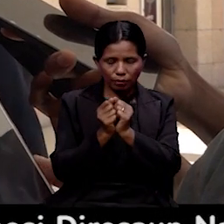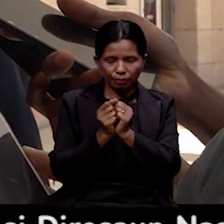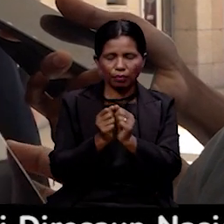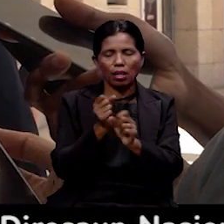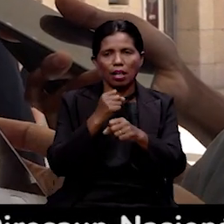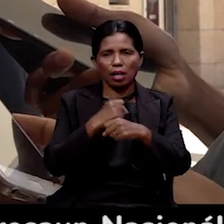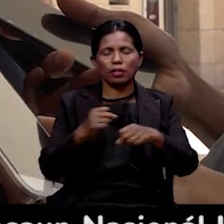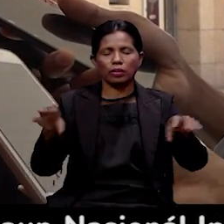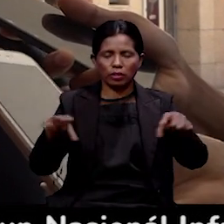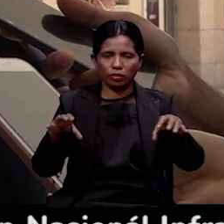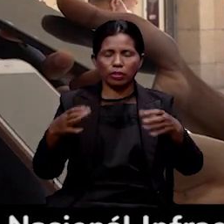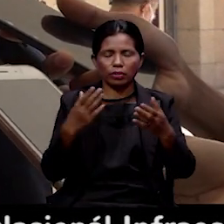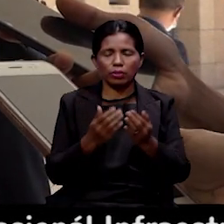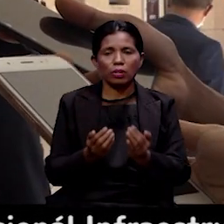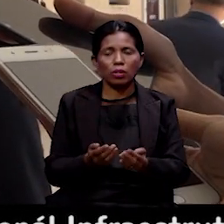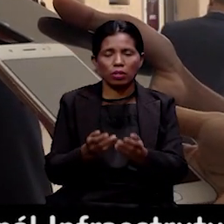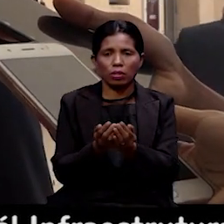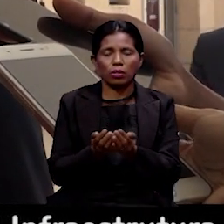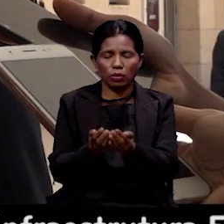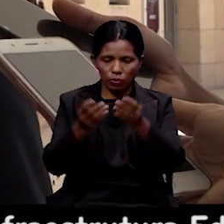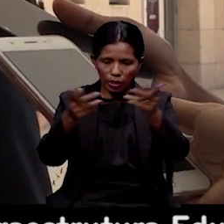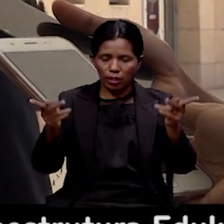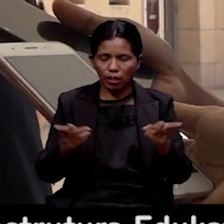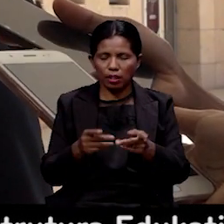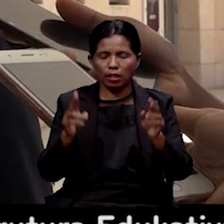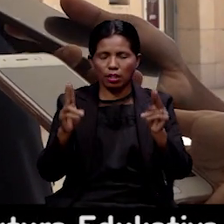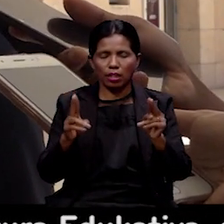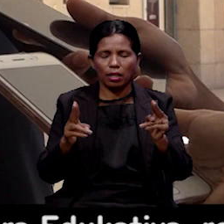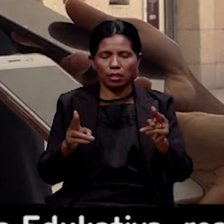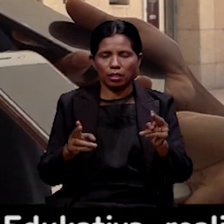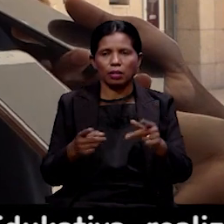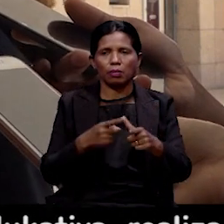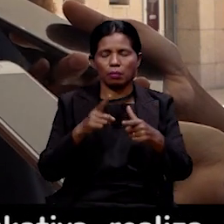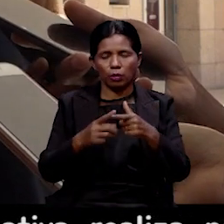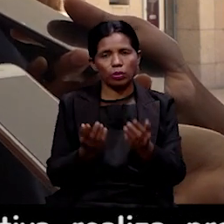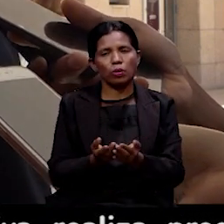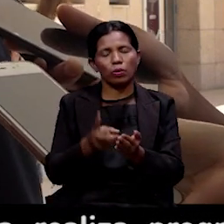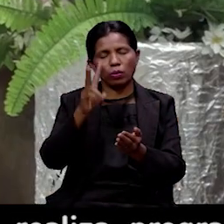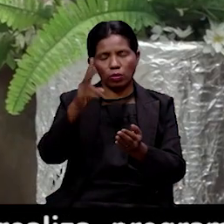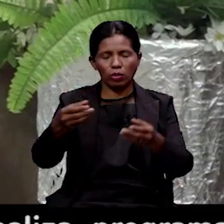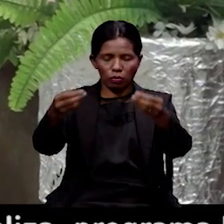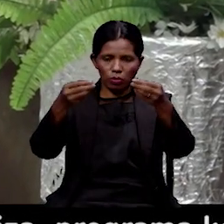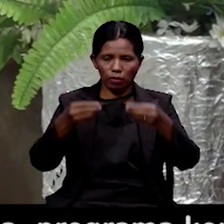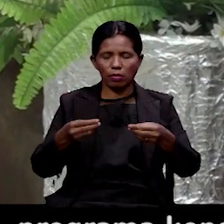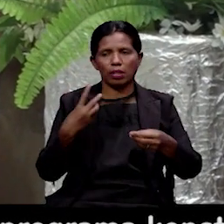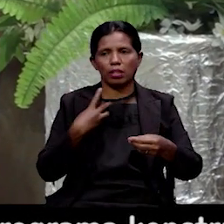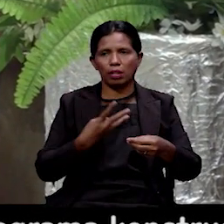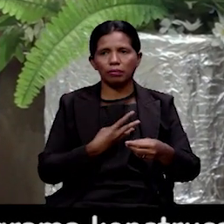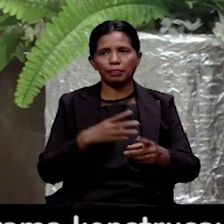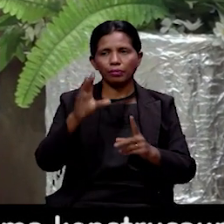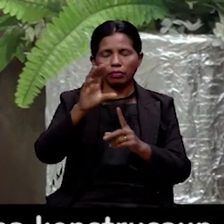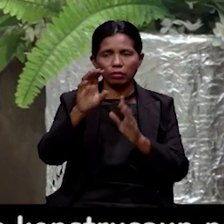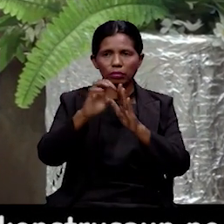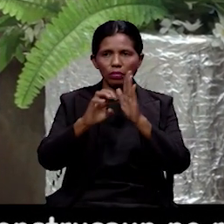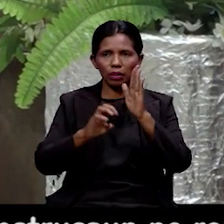porto nela lá antes de ro portanto guardiância a tu entrega e fins de 23. Se festado maior